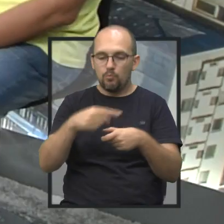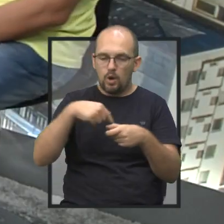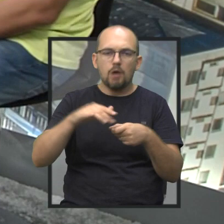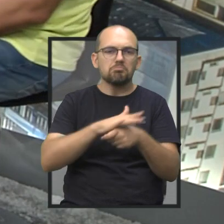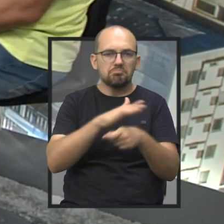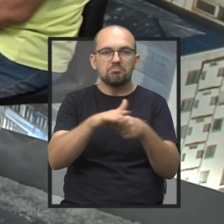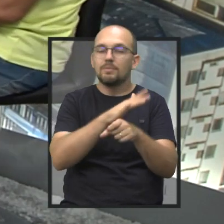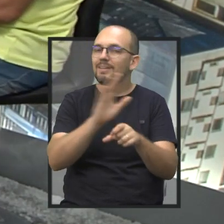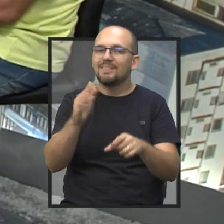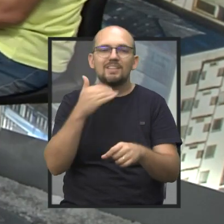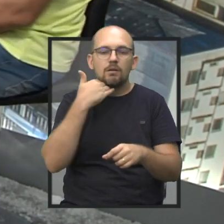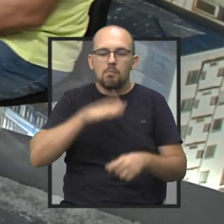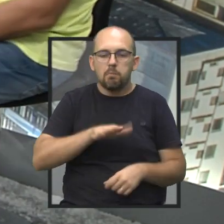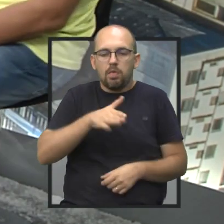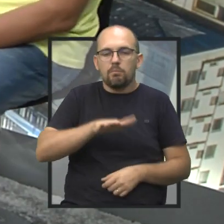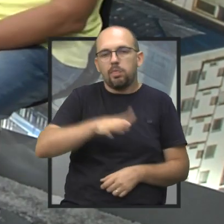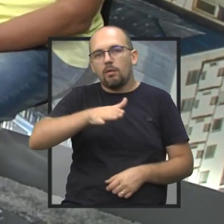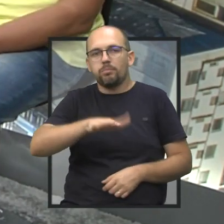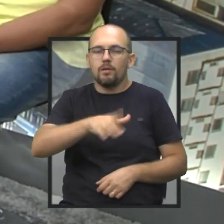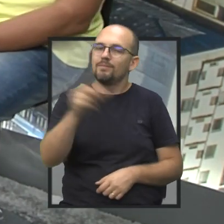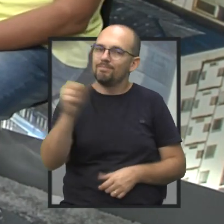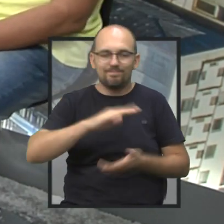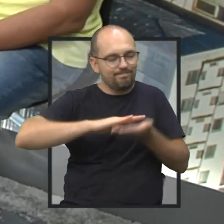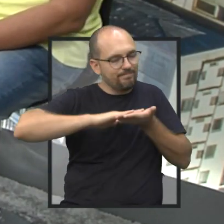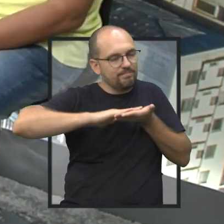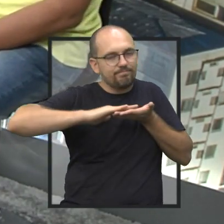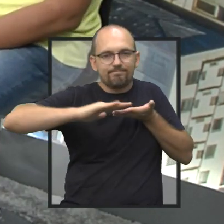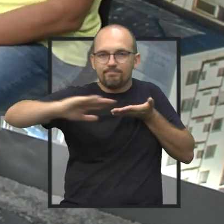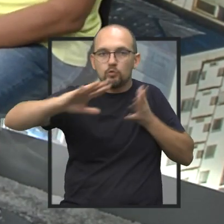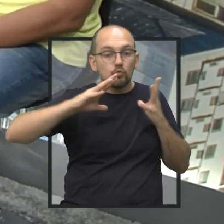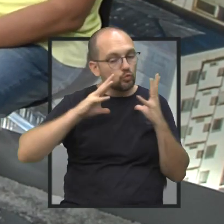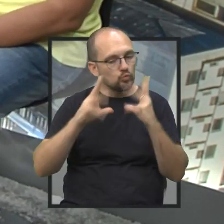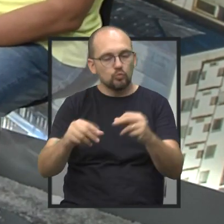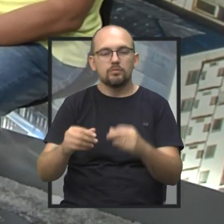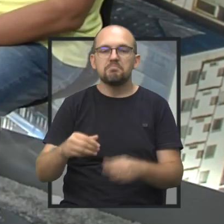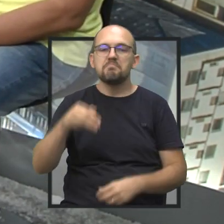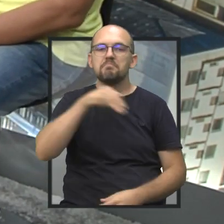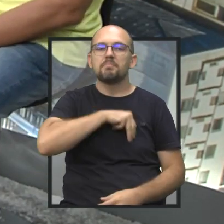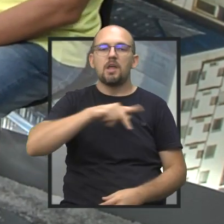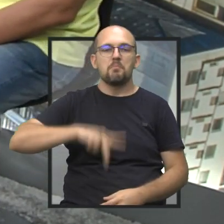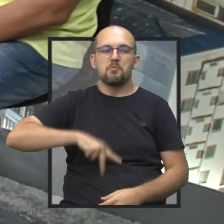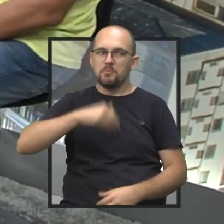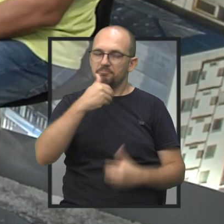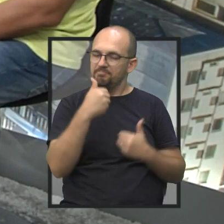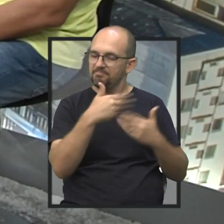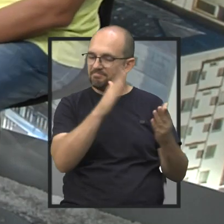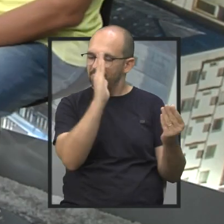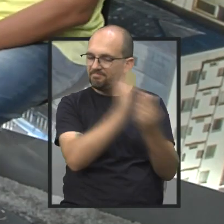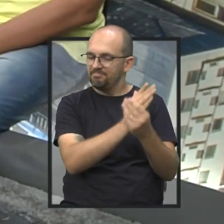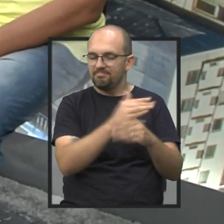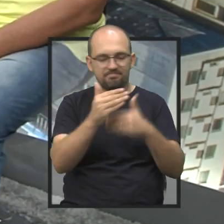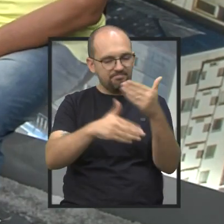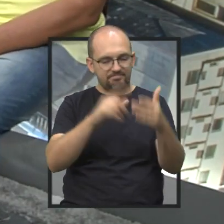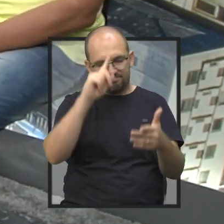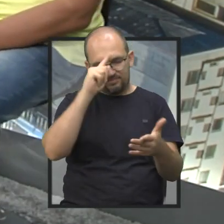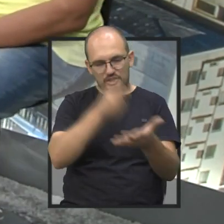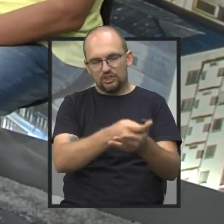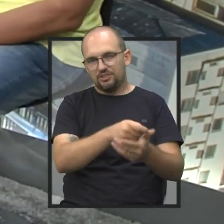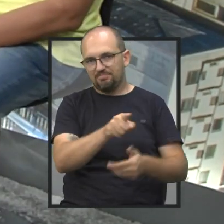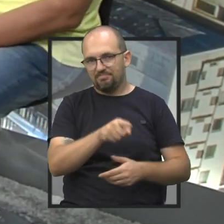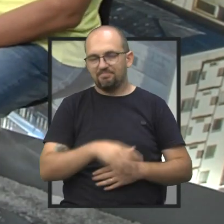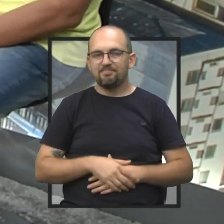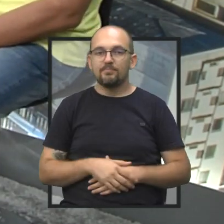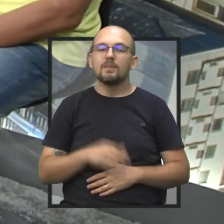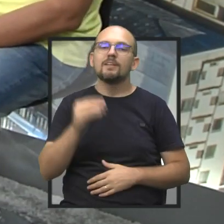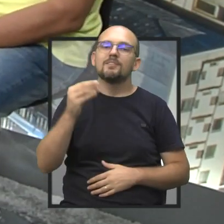recapear. Senão o serviço fica de má qualidade. Agora é MP e aí tá lá, eles que decidem. Perfeito. Vereador, nós teremos